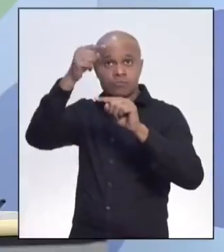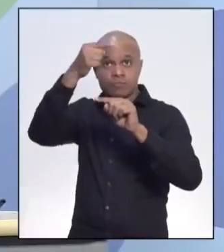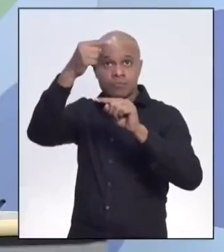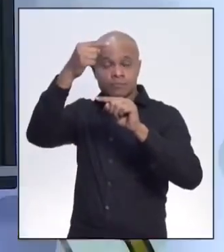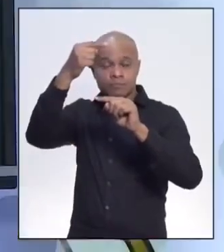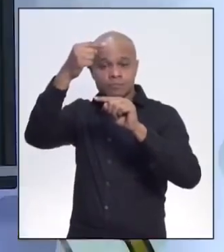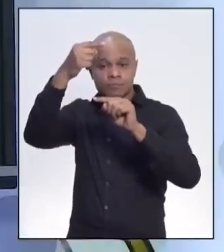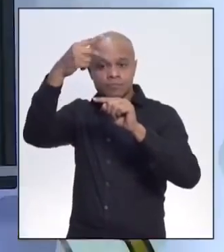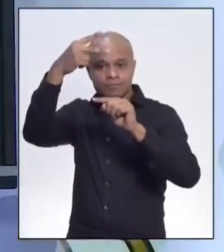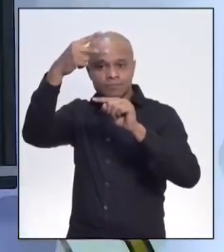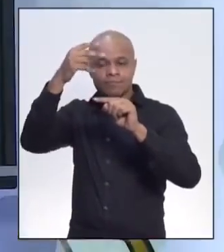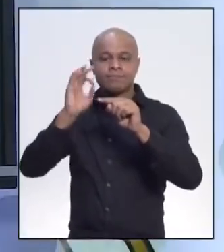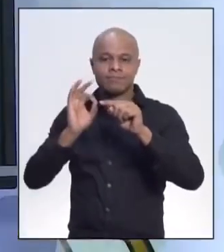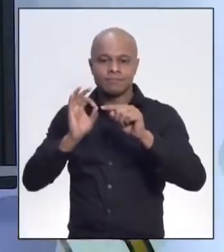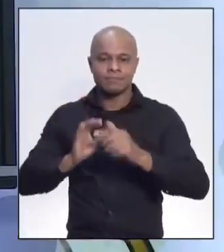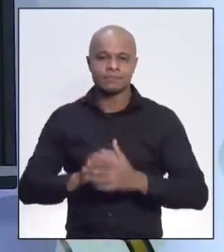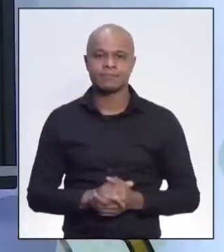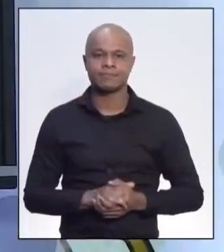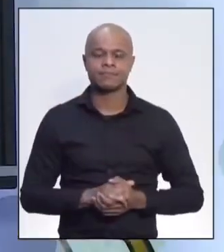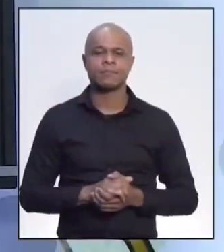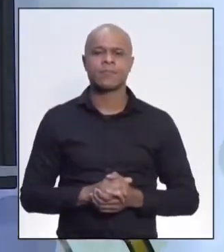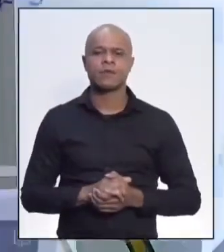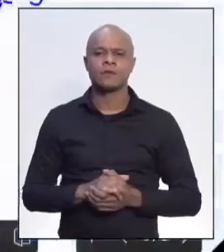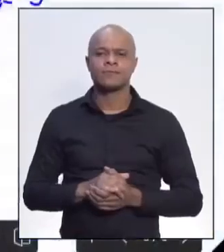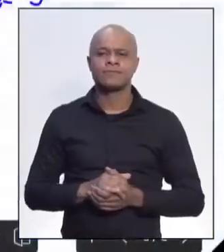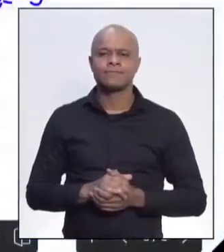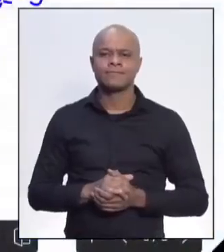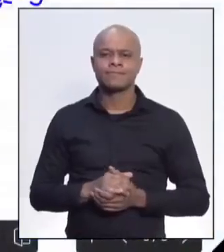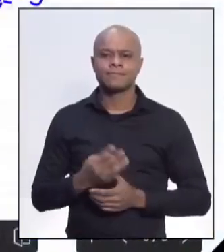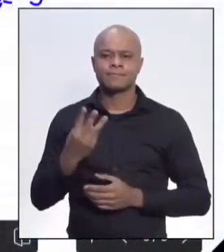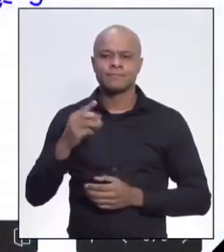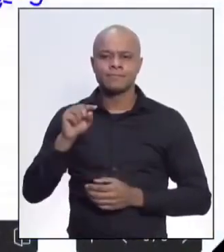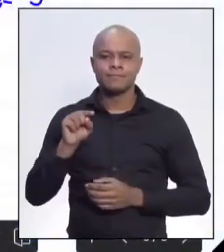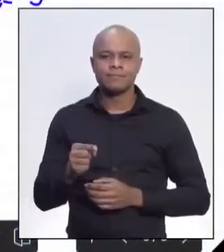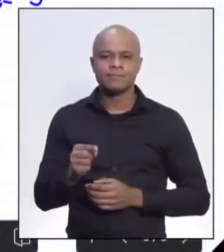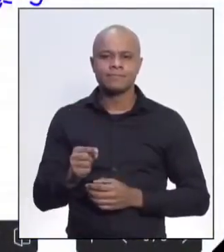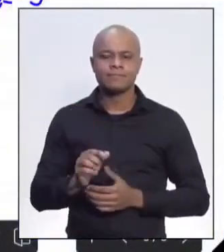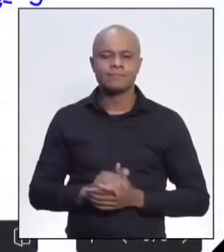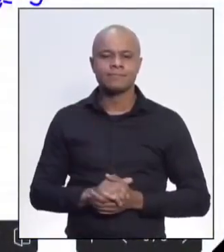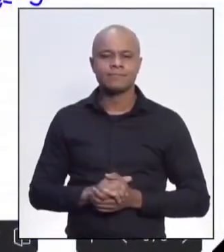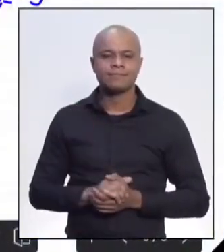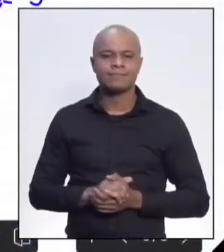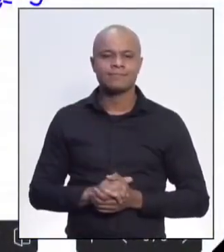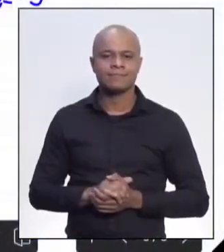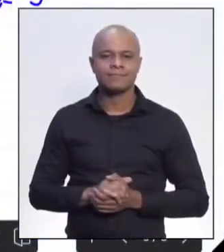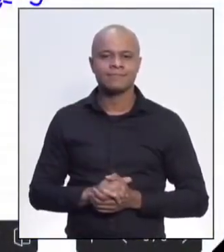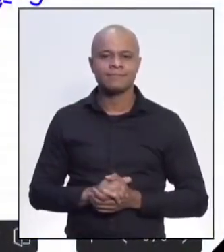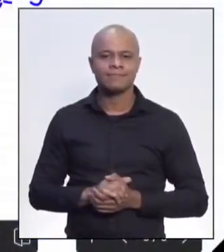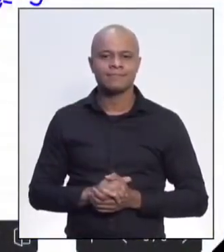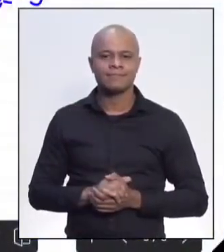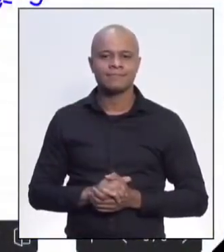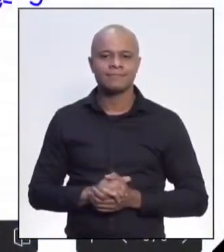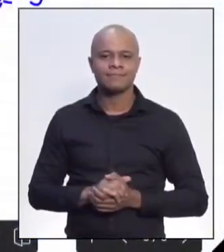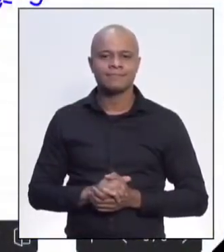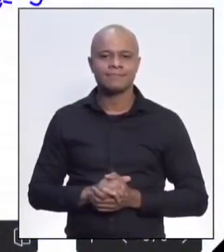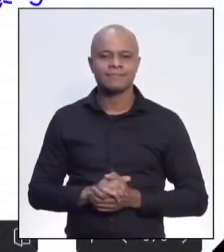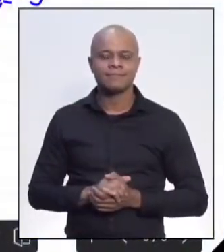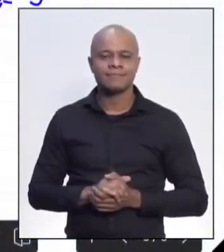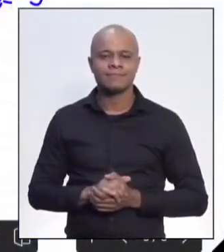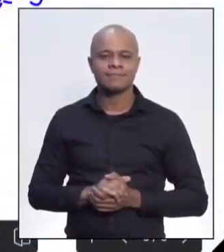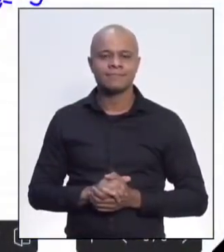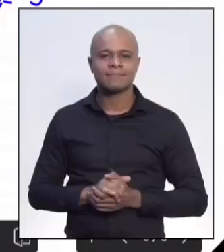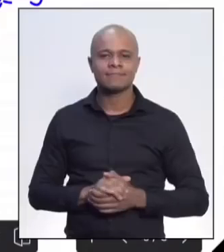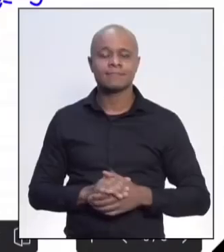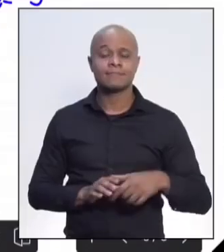abscissa. Exatamente. E o terceiro ponto é 1. Isso? Ah,